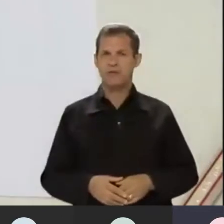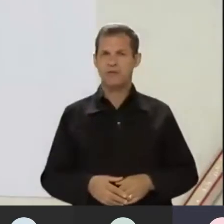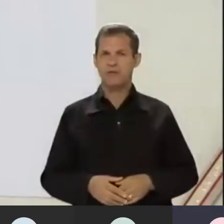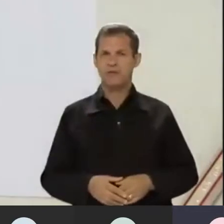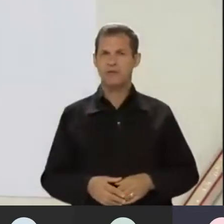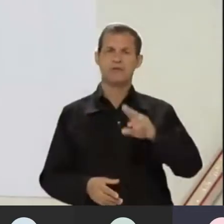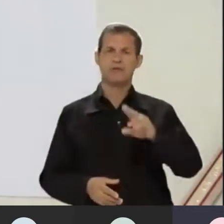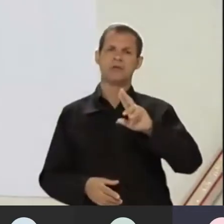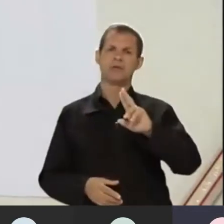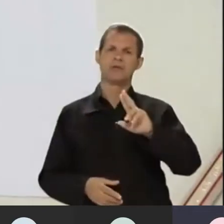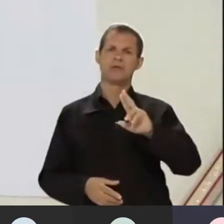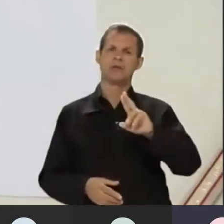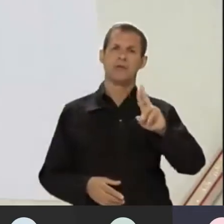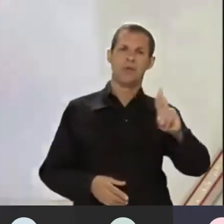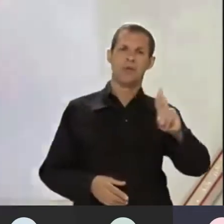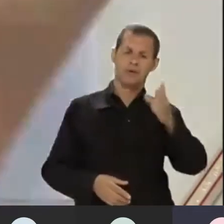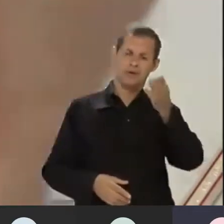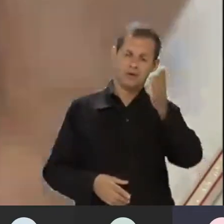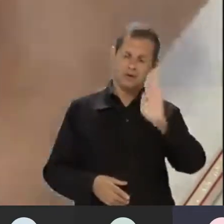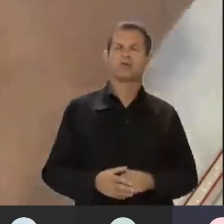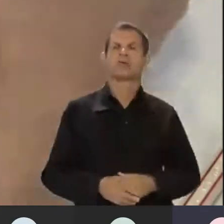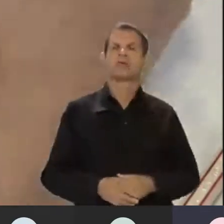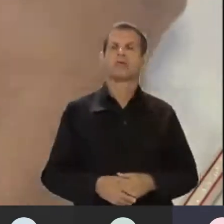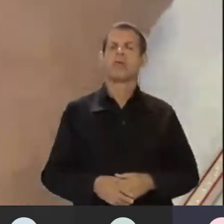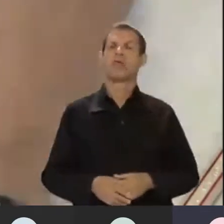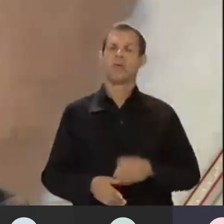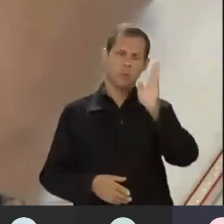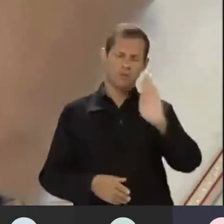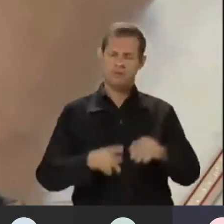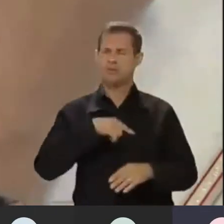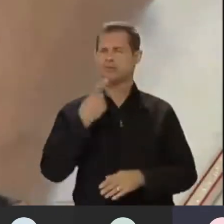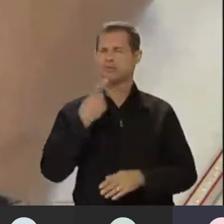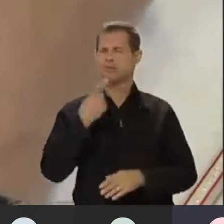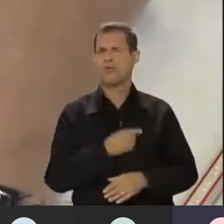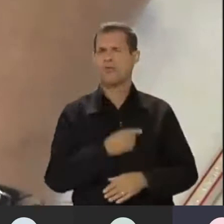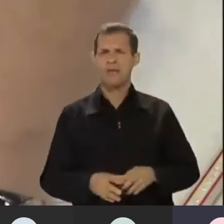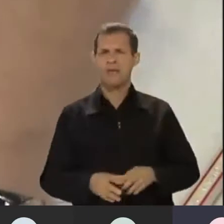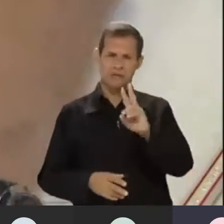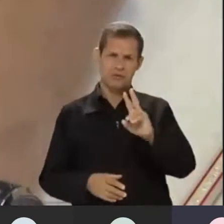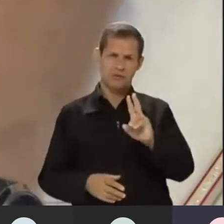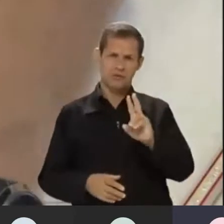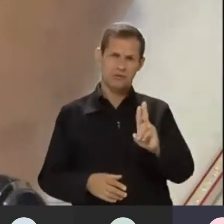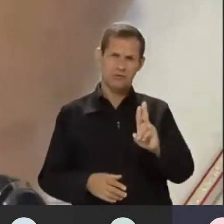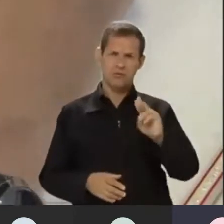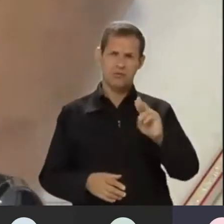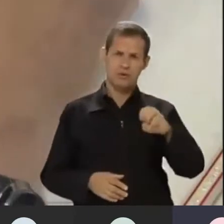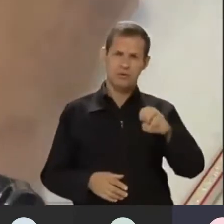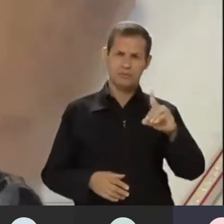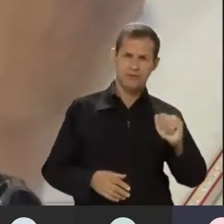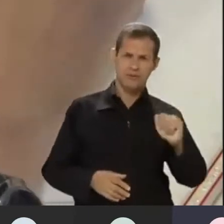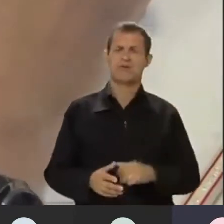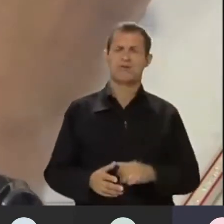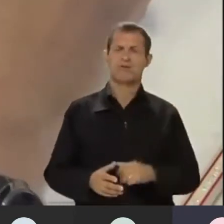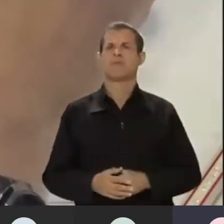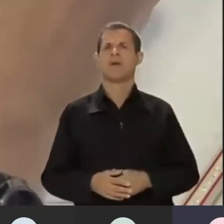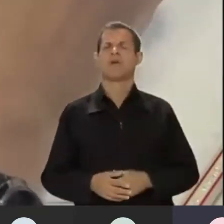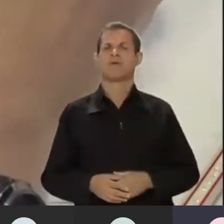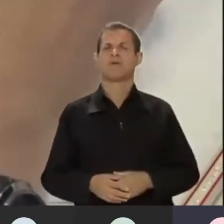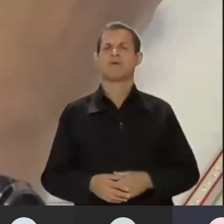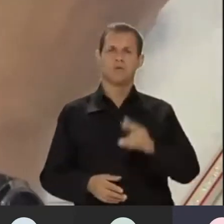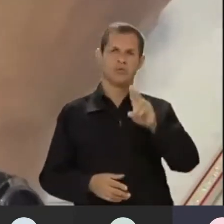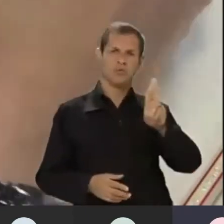do Brasil. Deixa eu tirar aqui a caneta. Então, no Brasil, a gente tem que esse valor de umidade média, então vou colocar